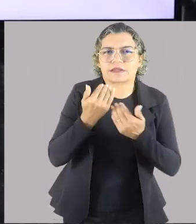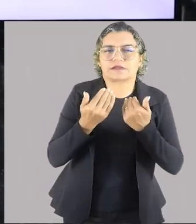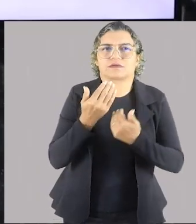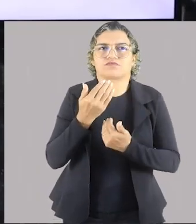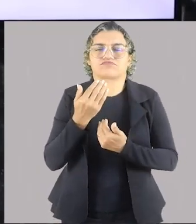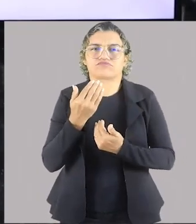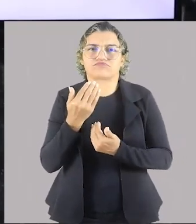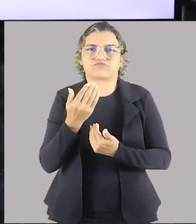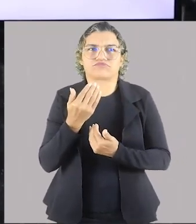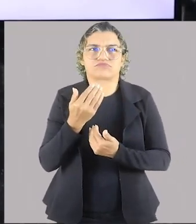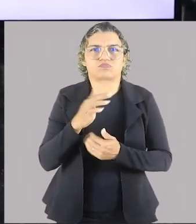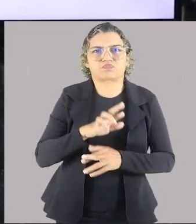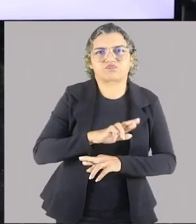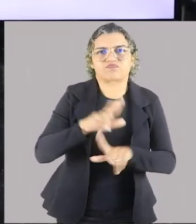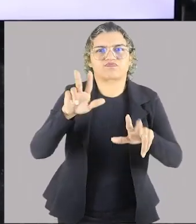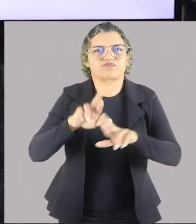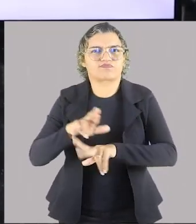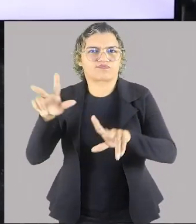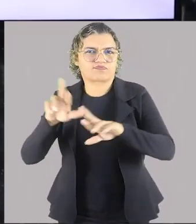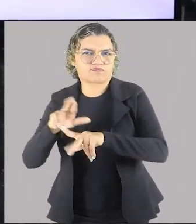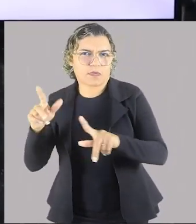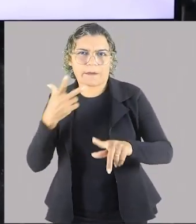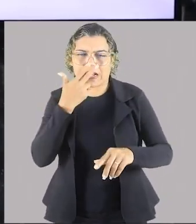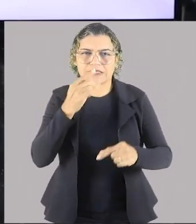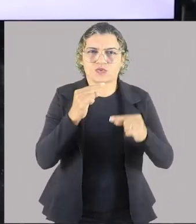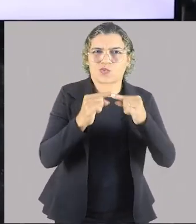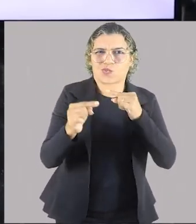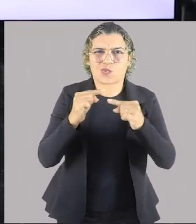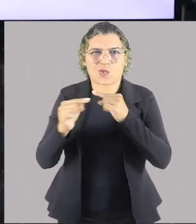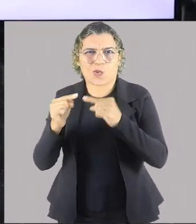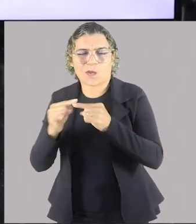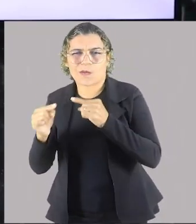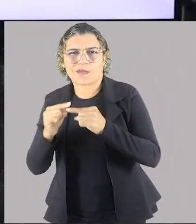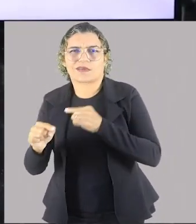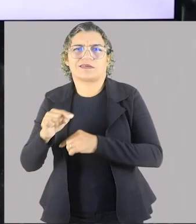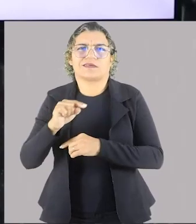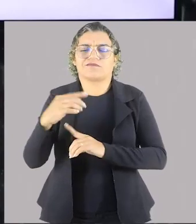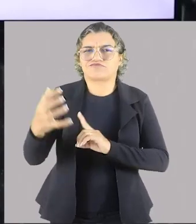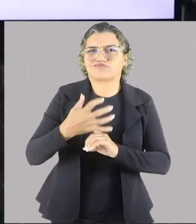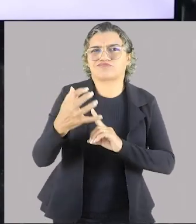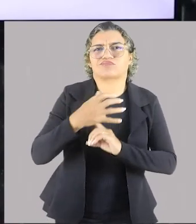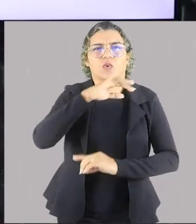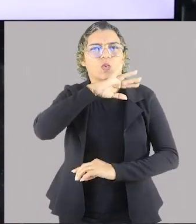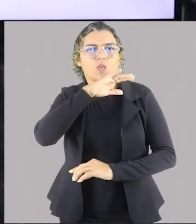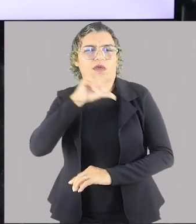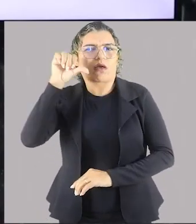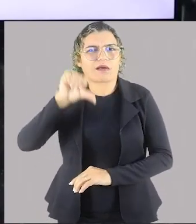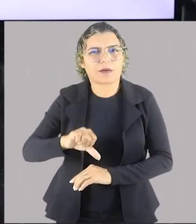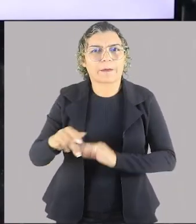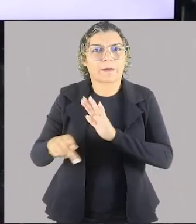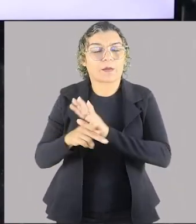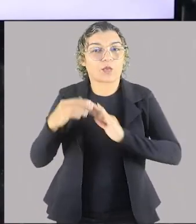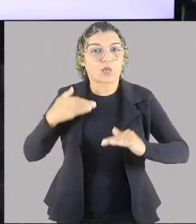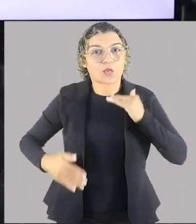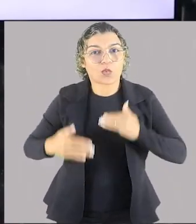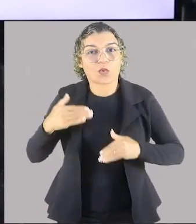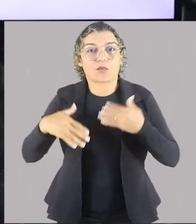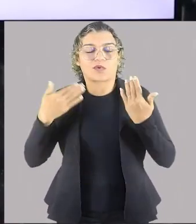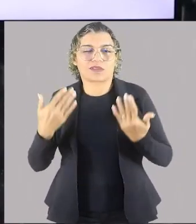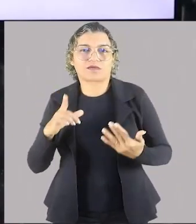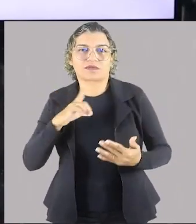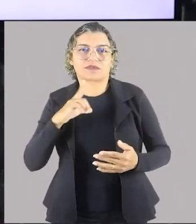muita gordura, que vai levar a uma disfunção do sistema metabólico dele. Isso vai gerar